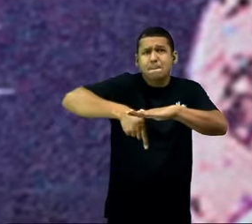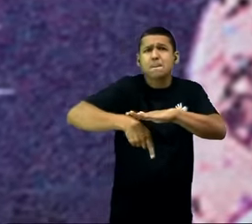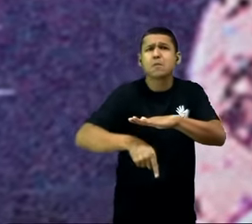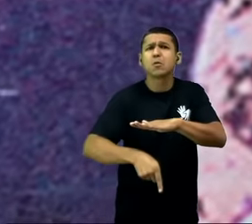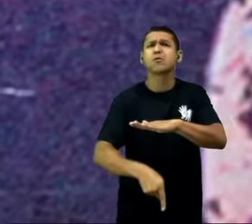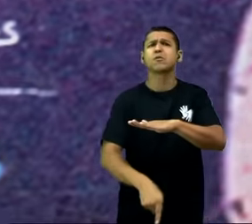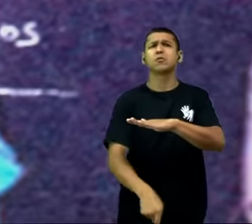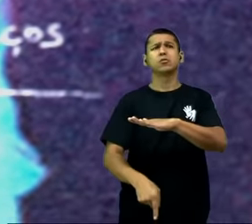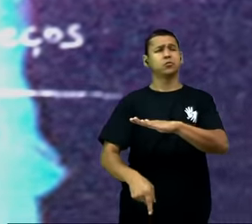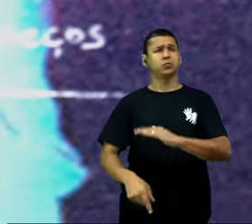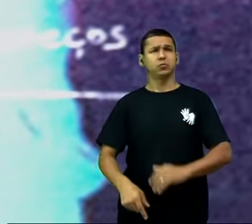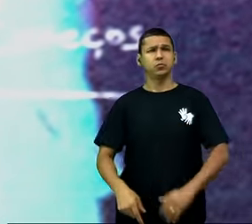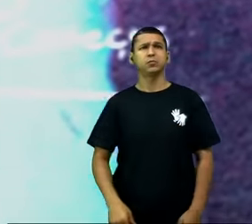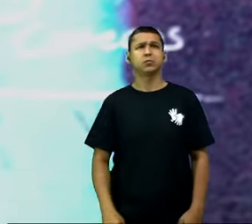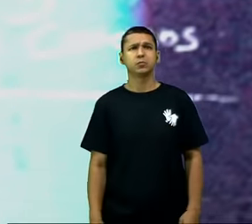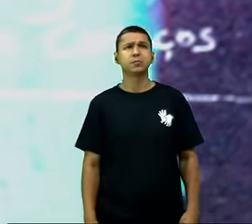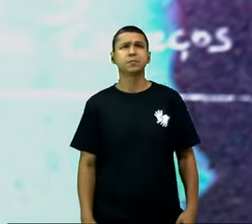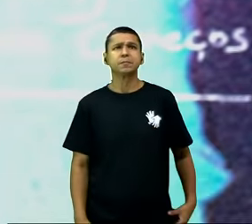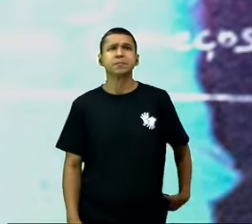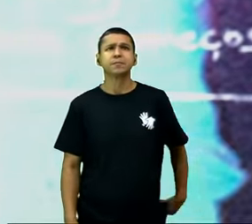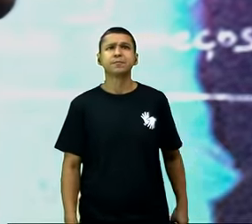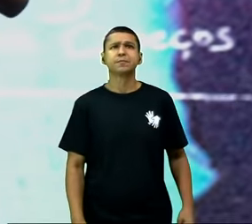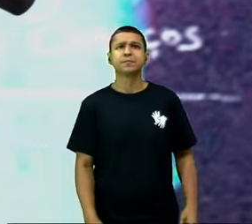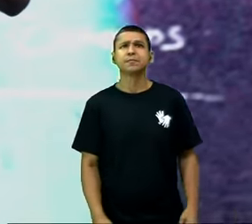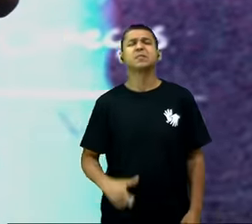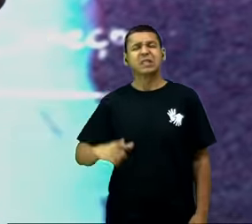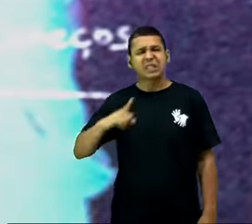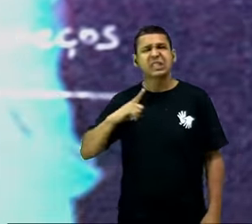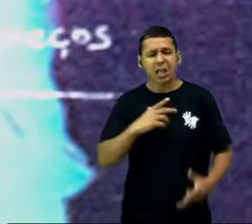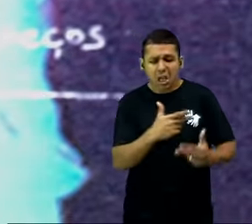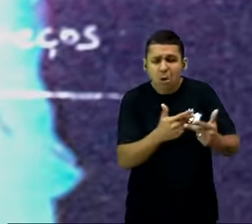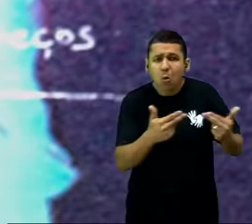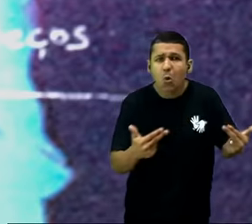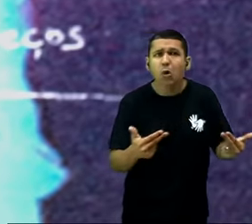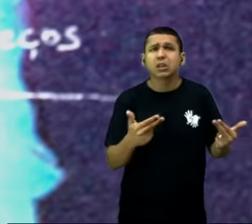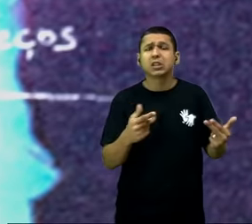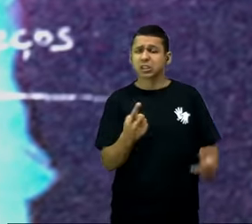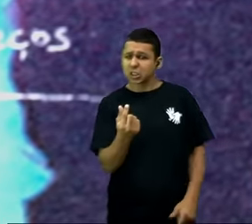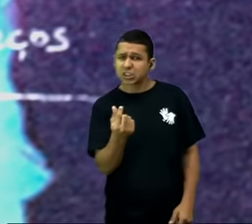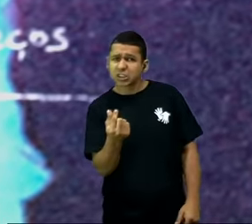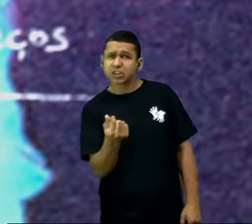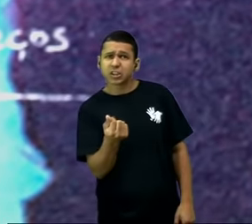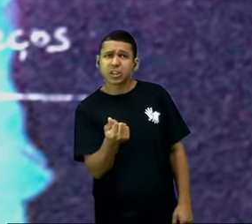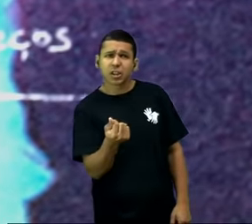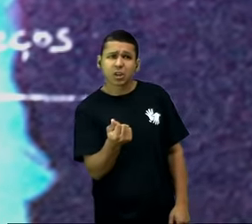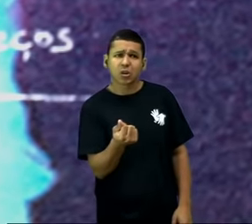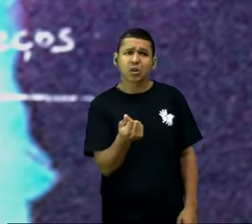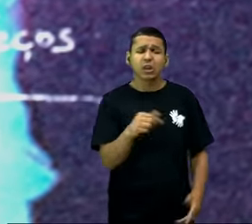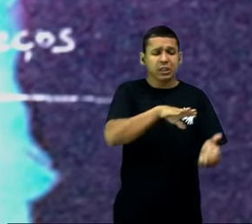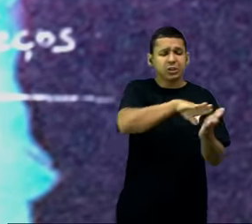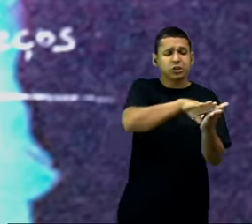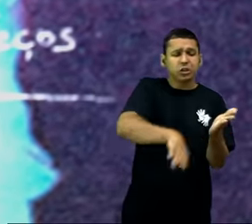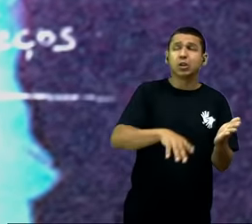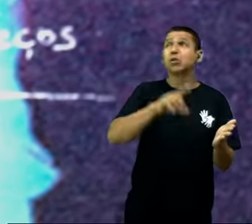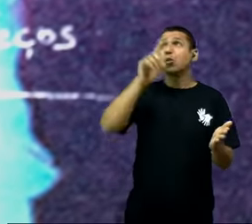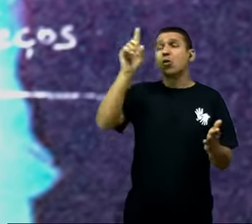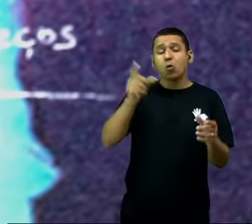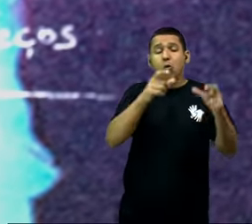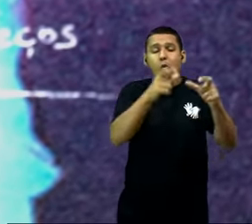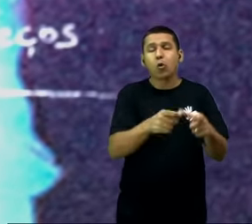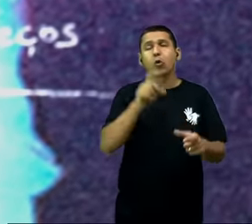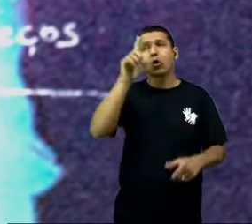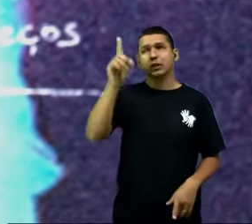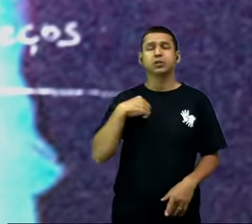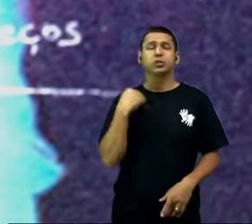outros. Tem um monte de coisa na nossa vida, não só o dinheiro, que está roubando o lugar de Deus na nossa vida. Ministério, relacionamento, pessoas,